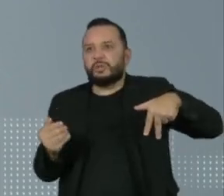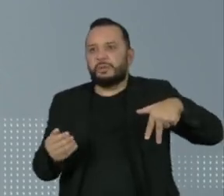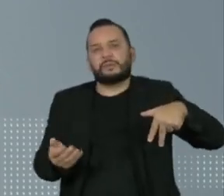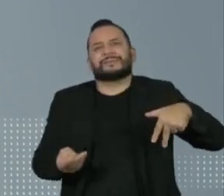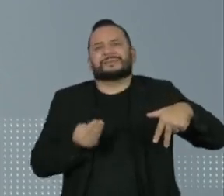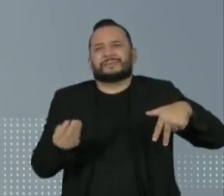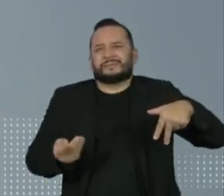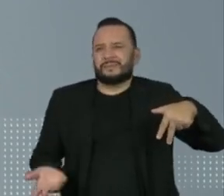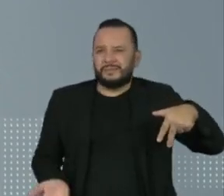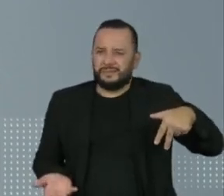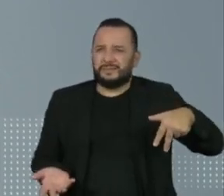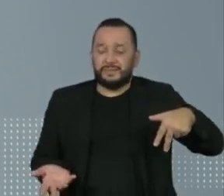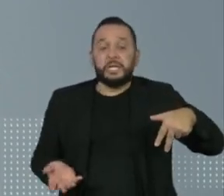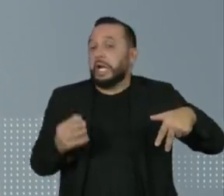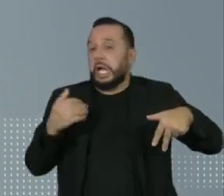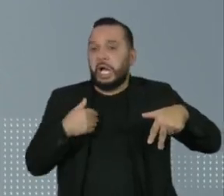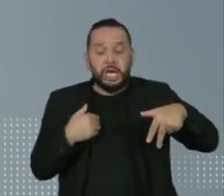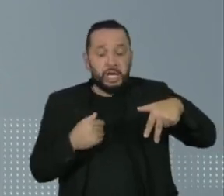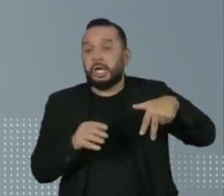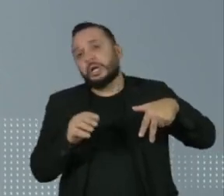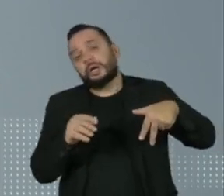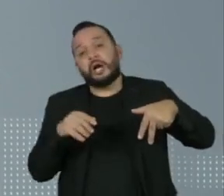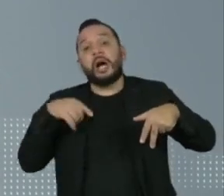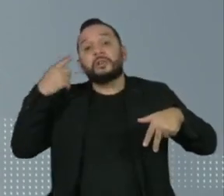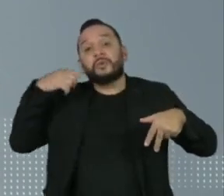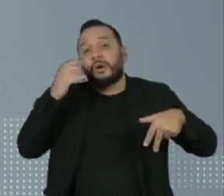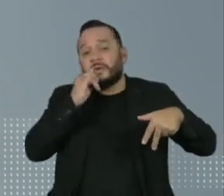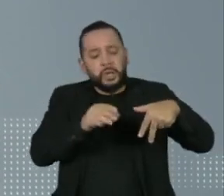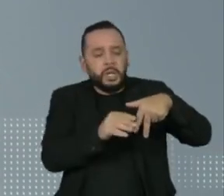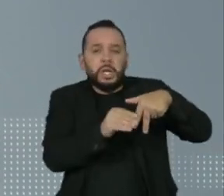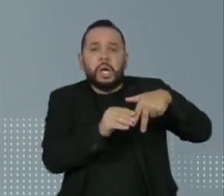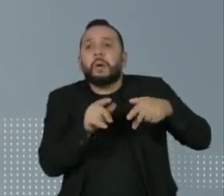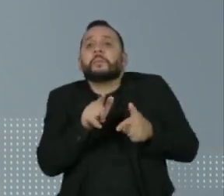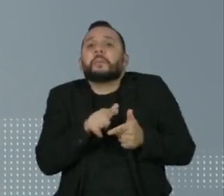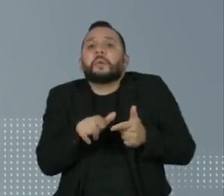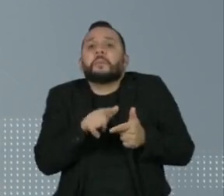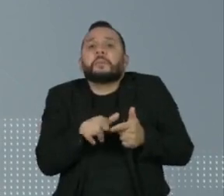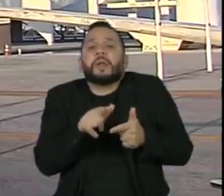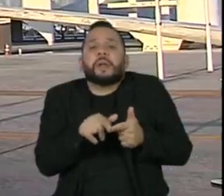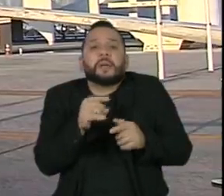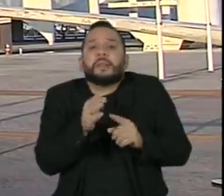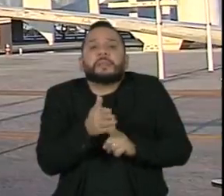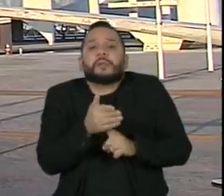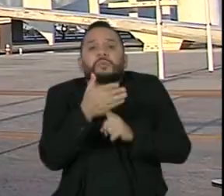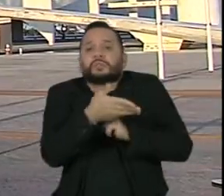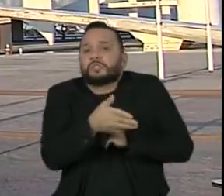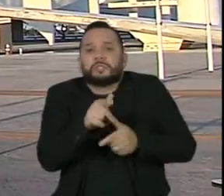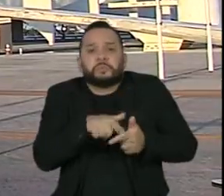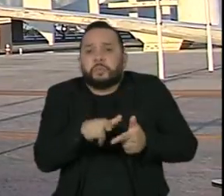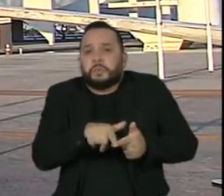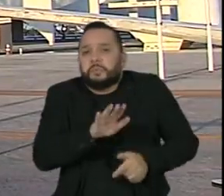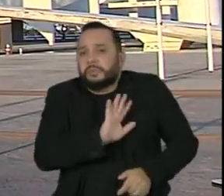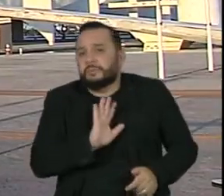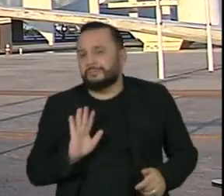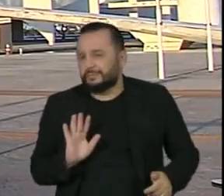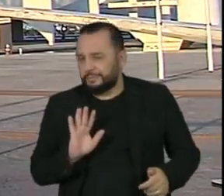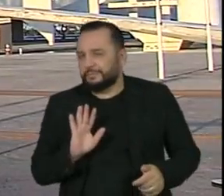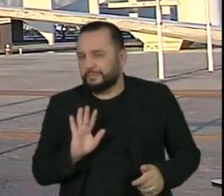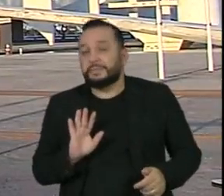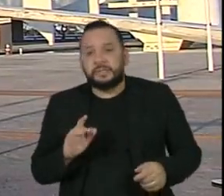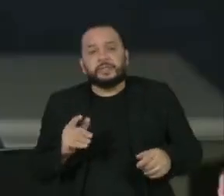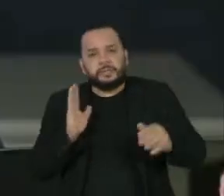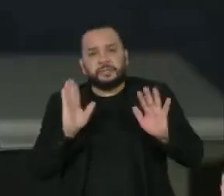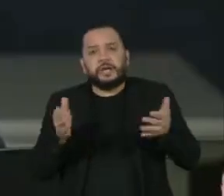defesa justificou a falta do uso da tornozeleira com um problema técnico no equipamento o seguinte ao recebimento